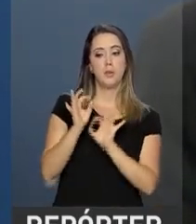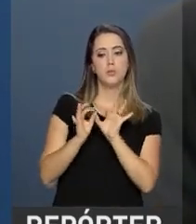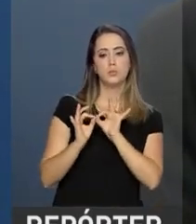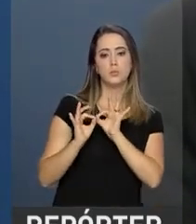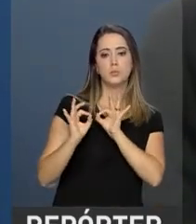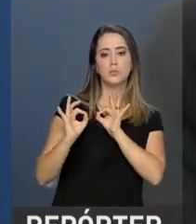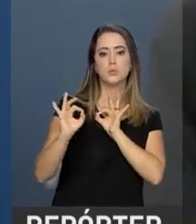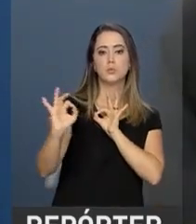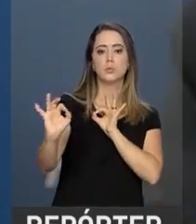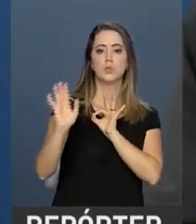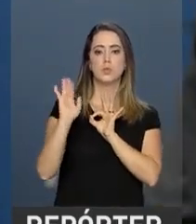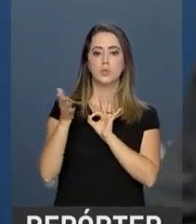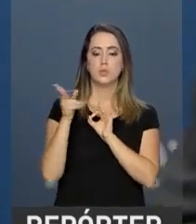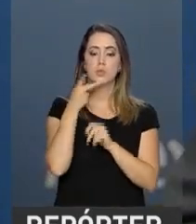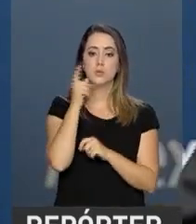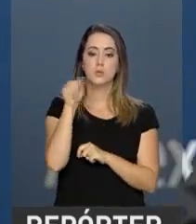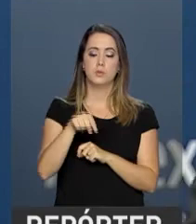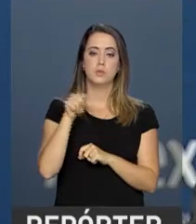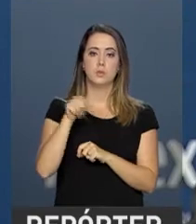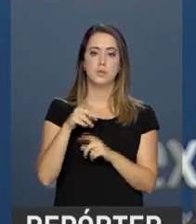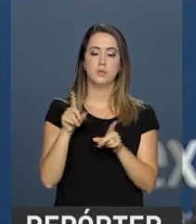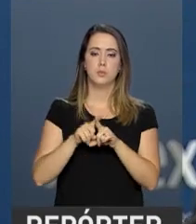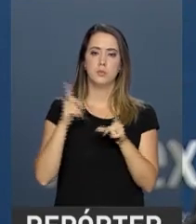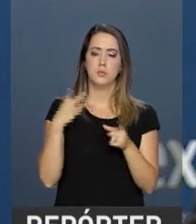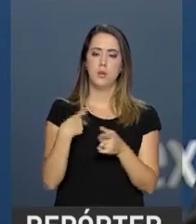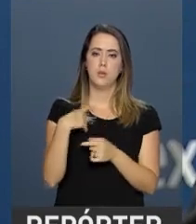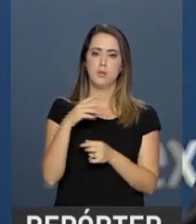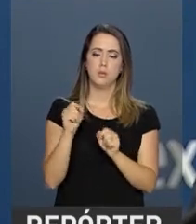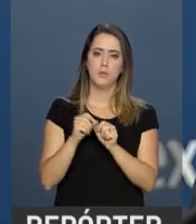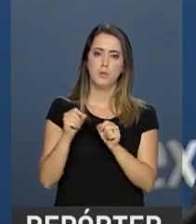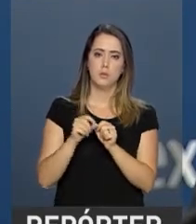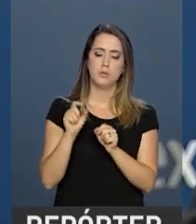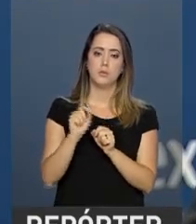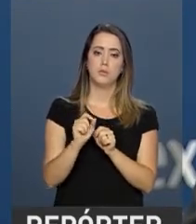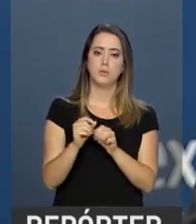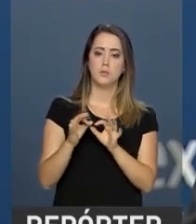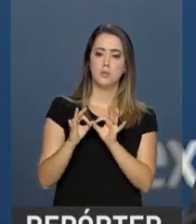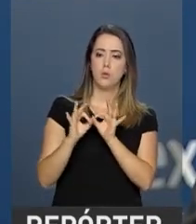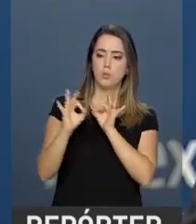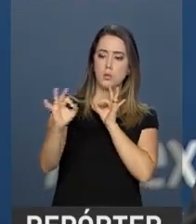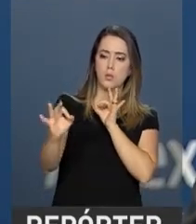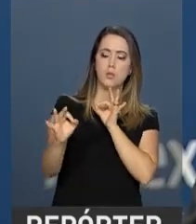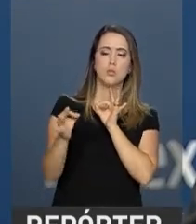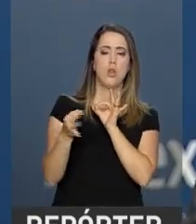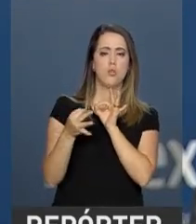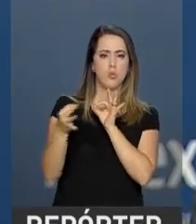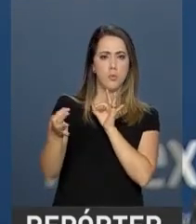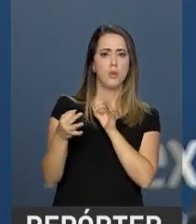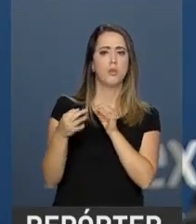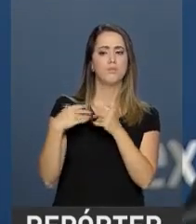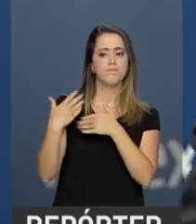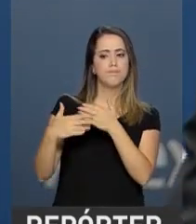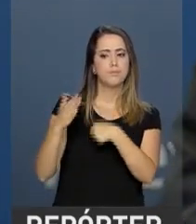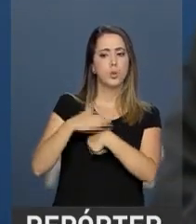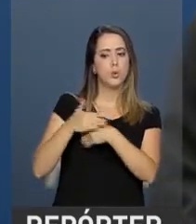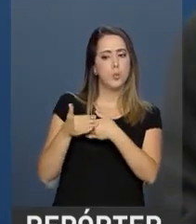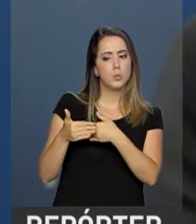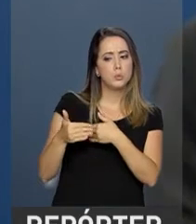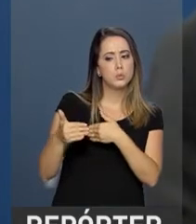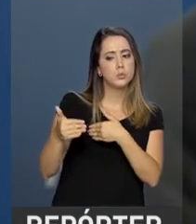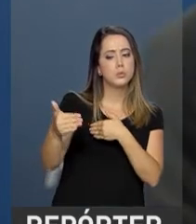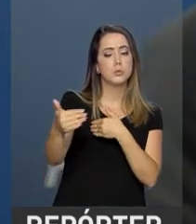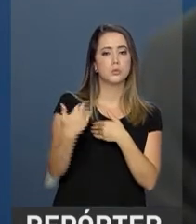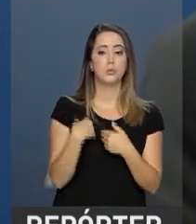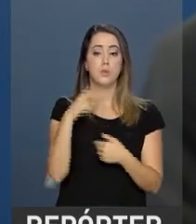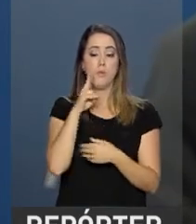aqui mencionado mas a fazer o forro a previsão a longo prazo ele leva em conta as potencialidades